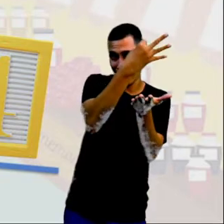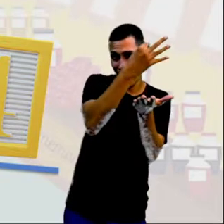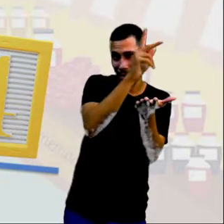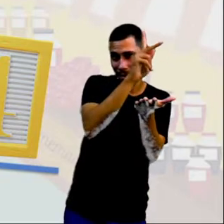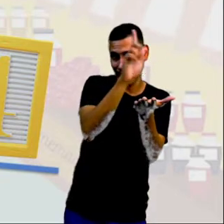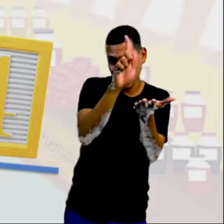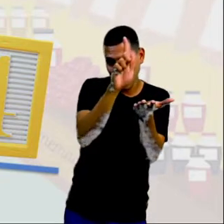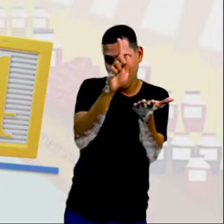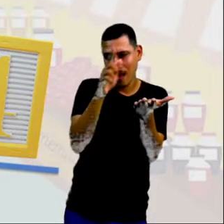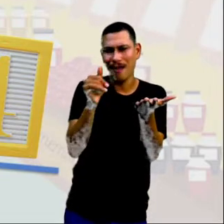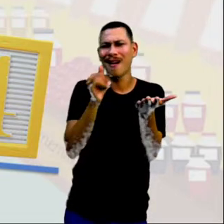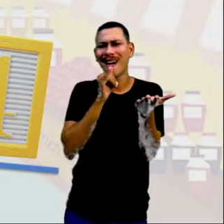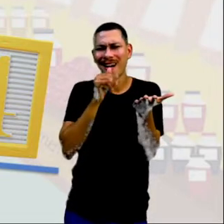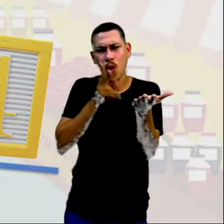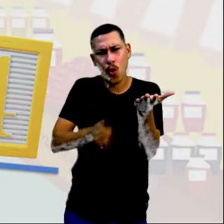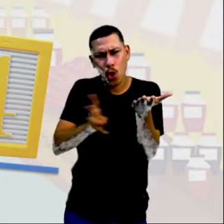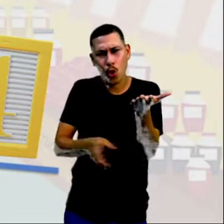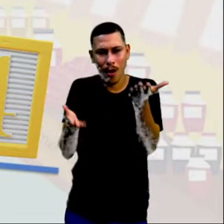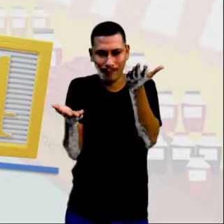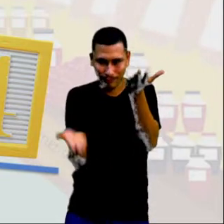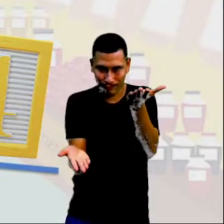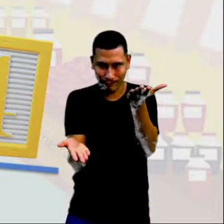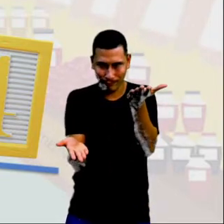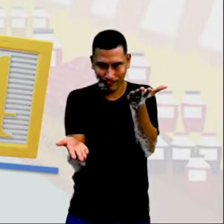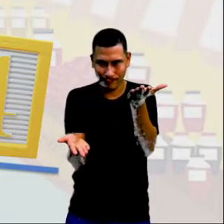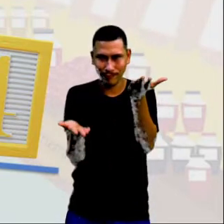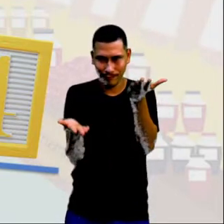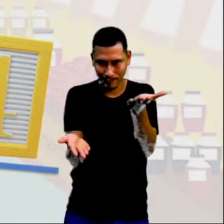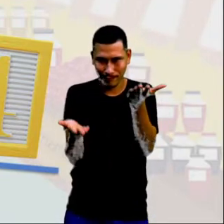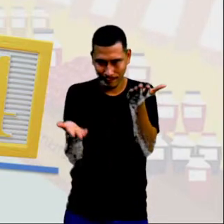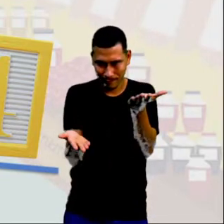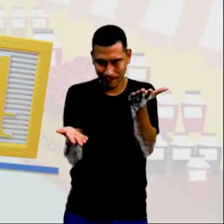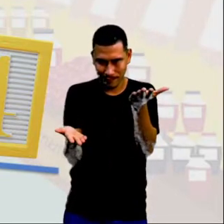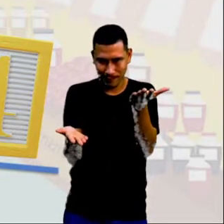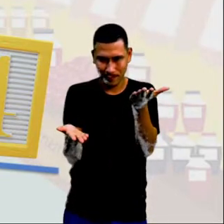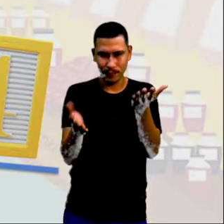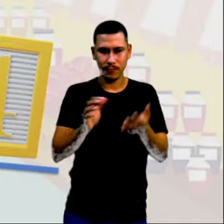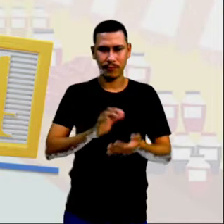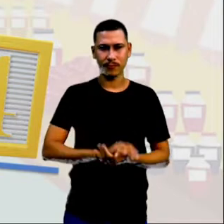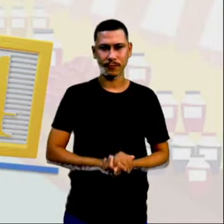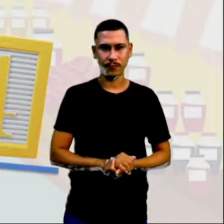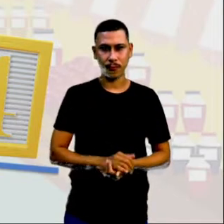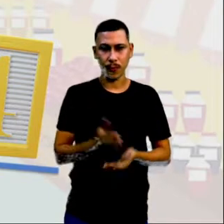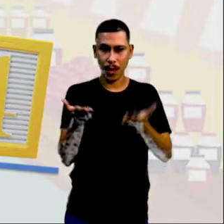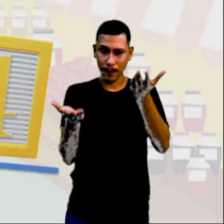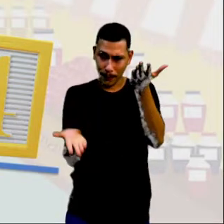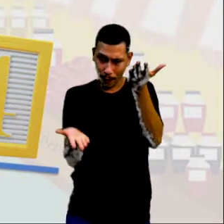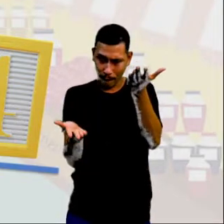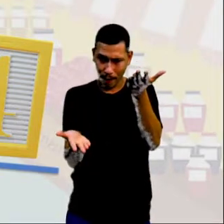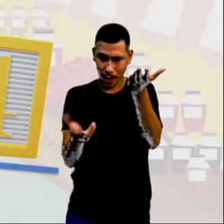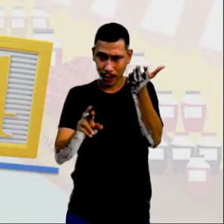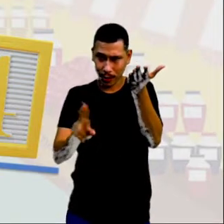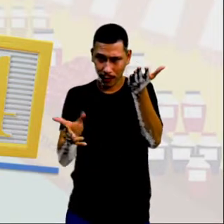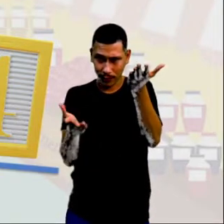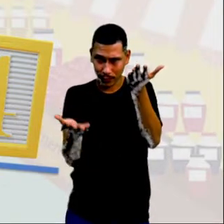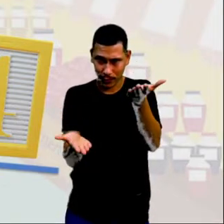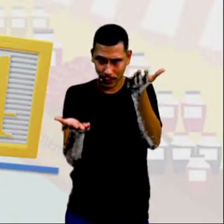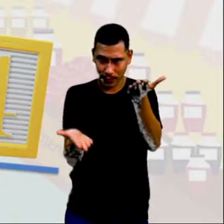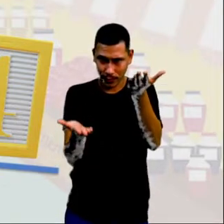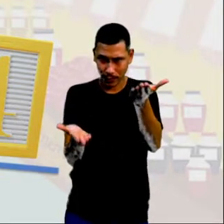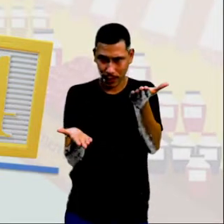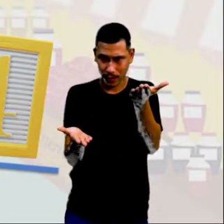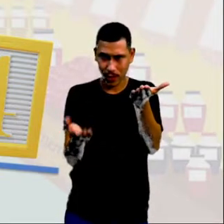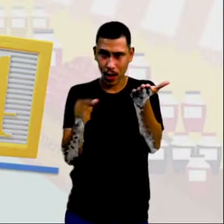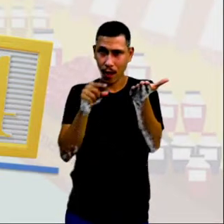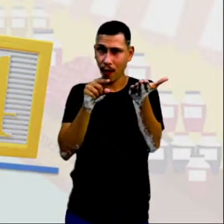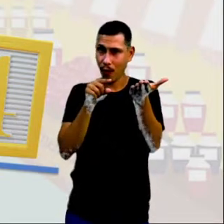não conseguiu entrar em um equilíbrio, tá bom? Apesar dos dois lados terem blocos, o lado de